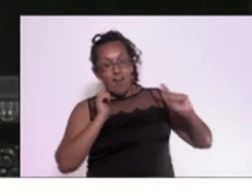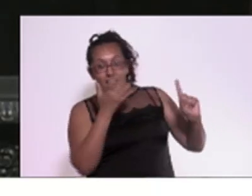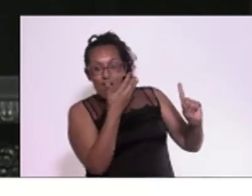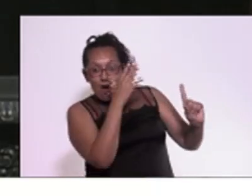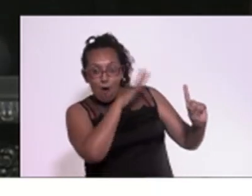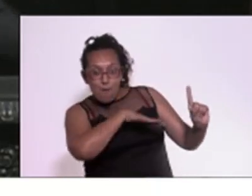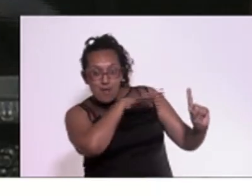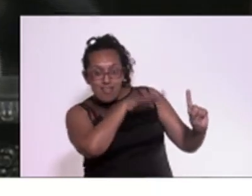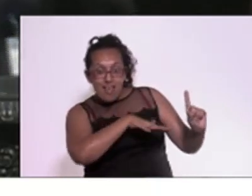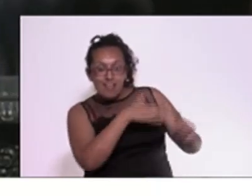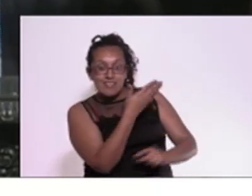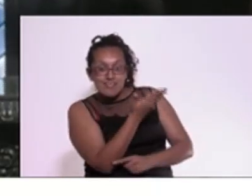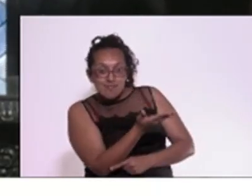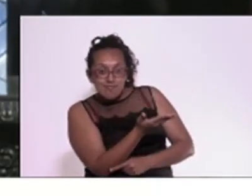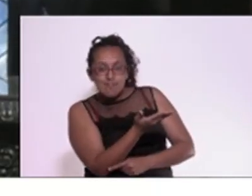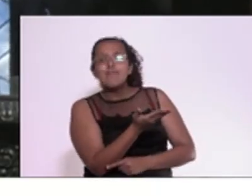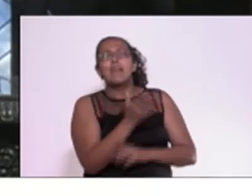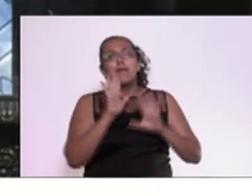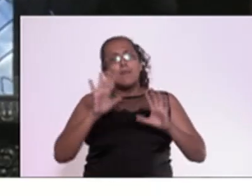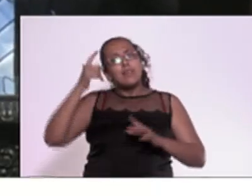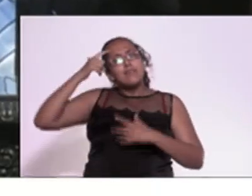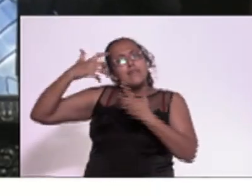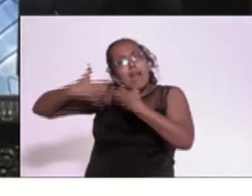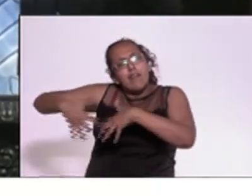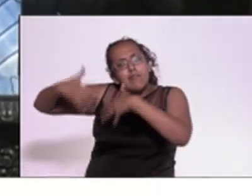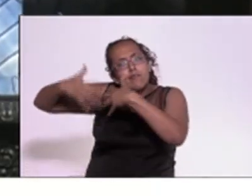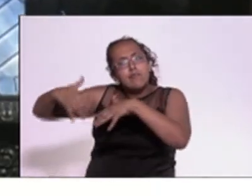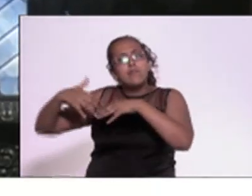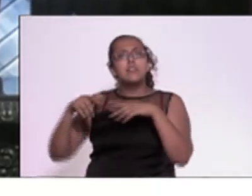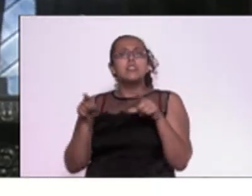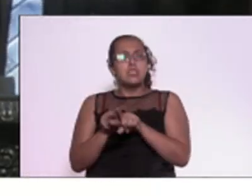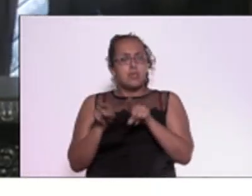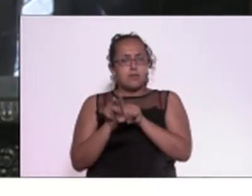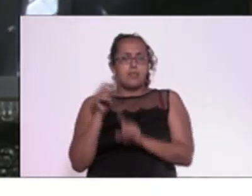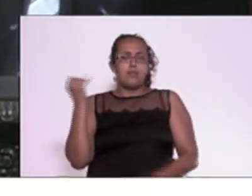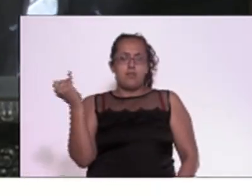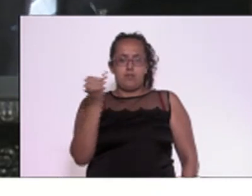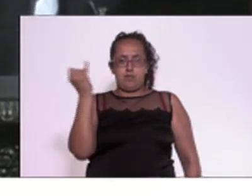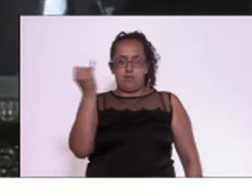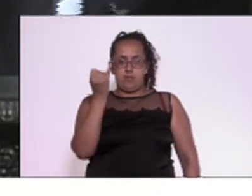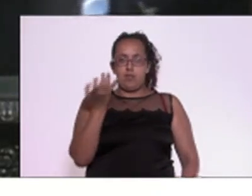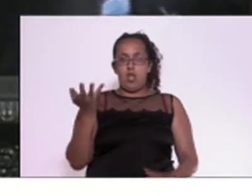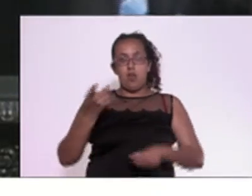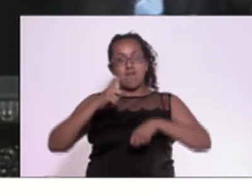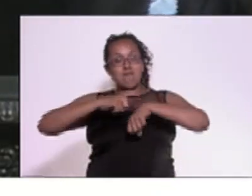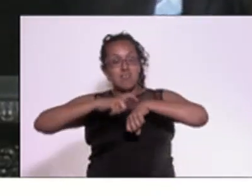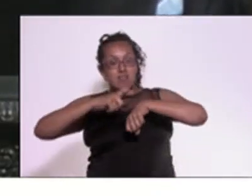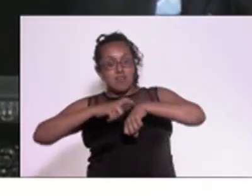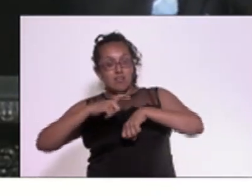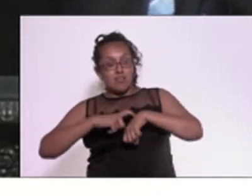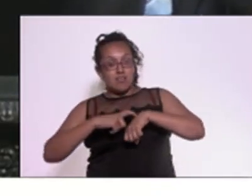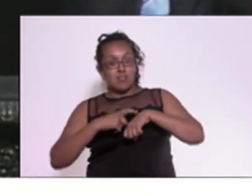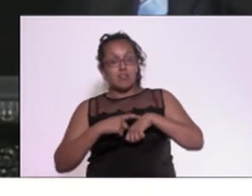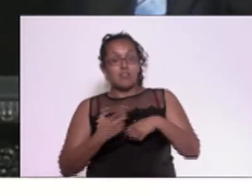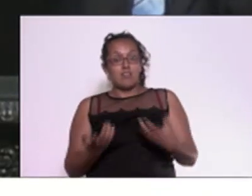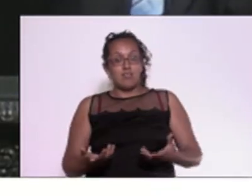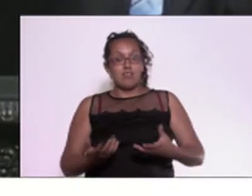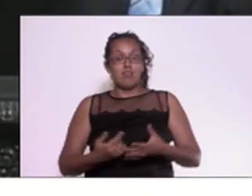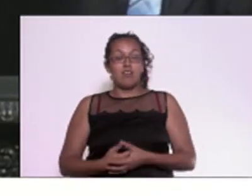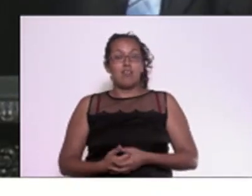cenários inventados por mim e Luiz Antônio Alves, além de algumas músicas solo. Não demorou muito, inventaram-me